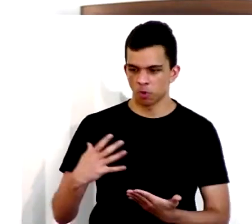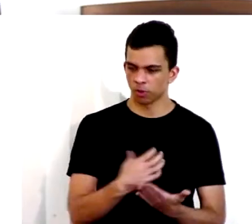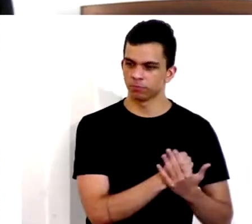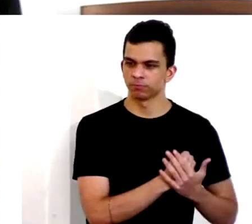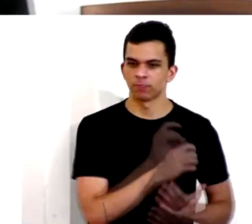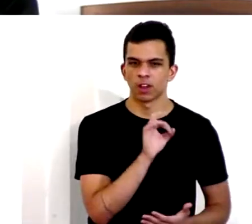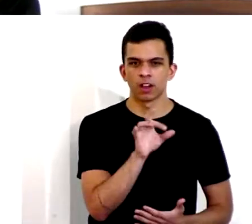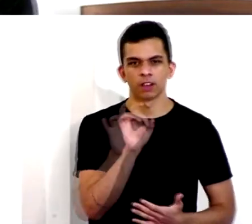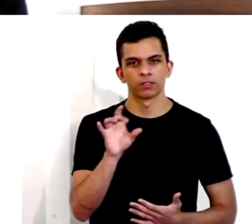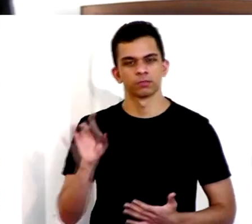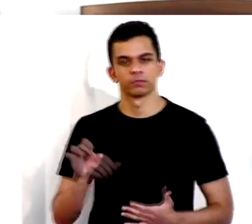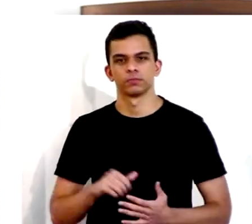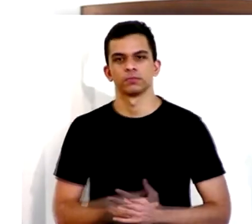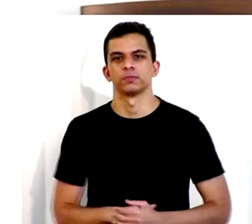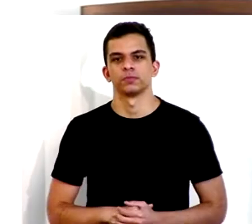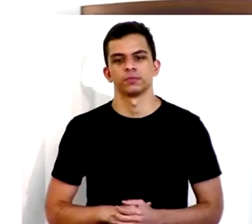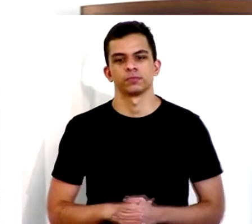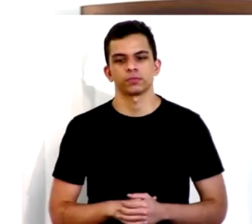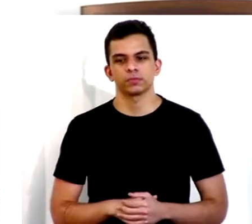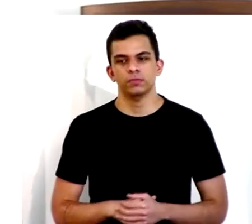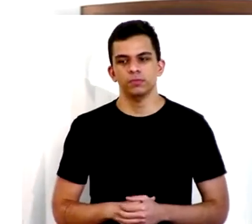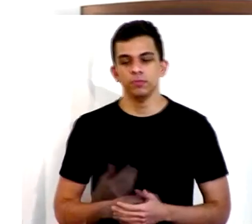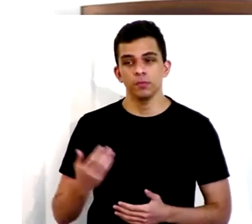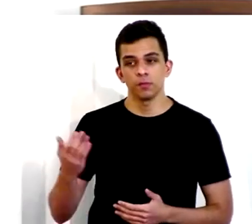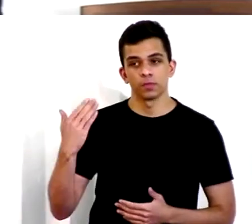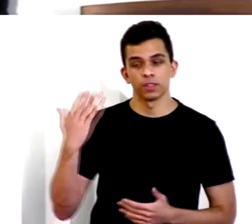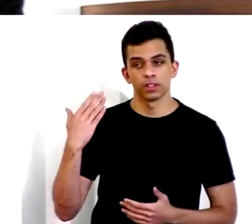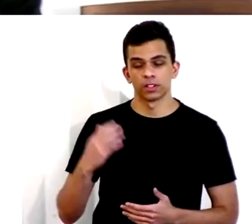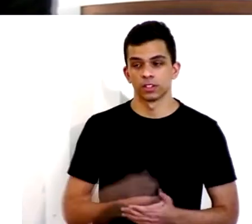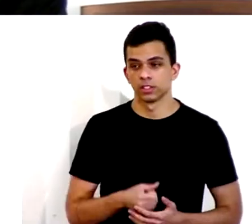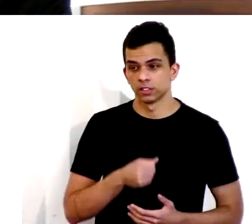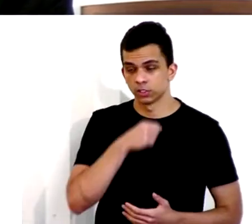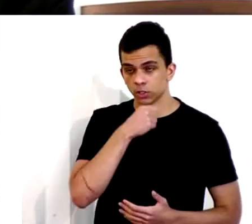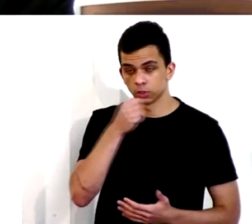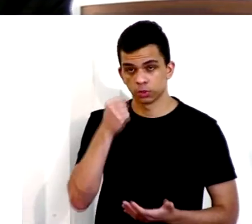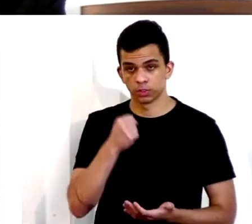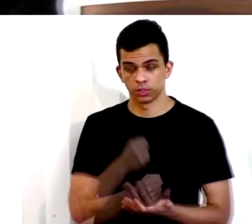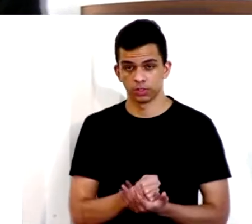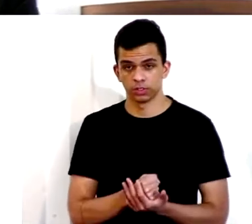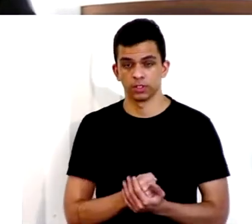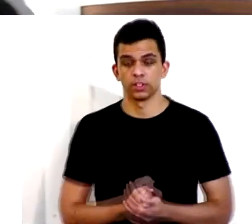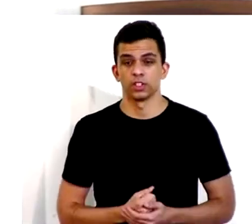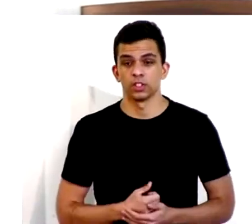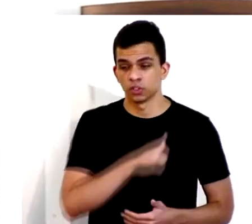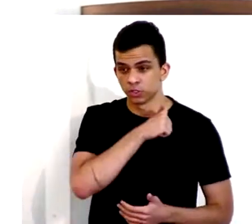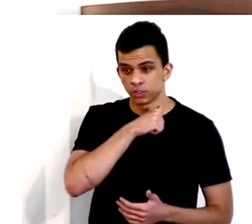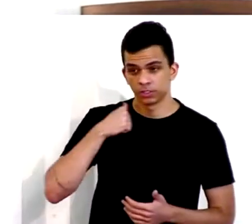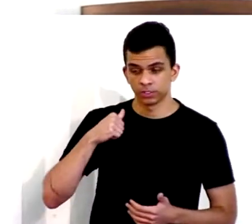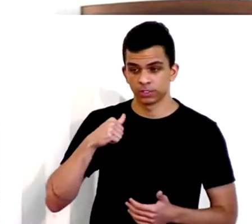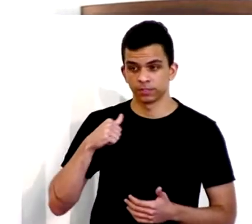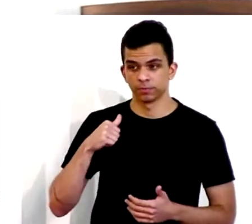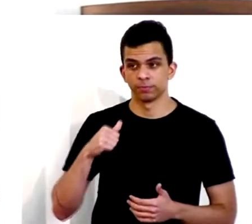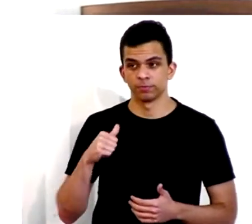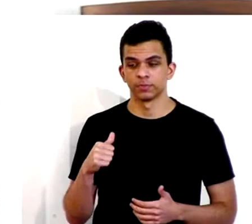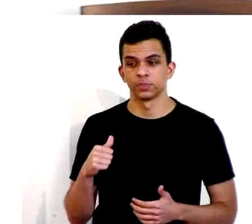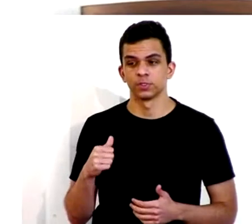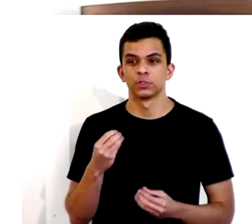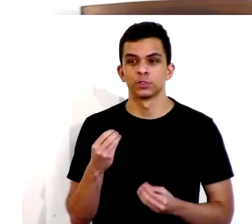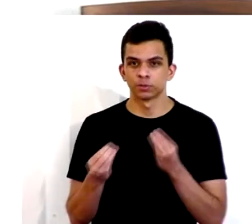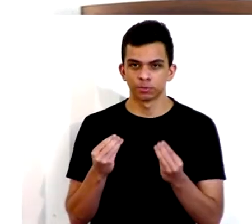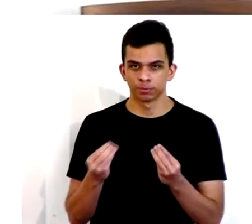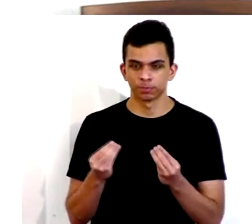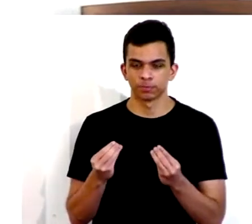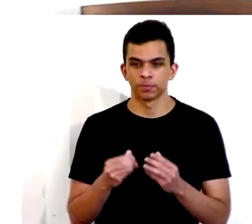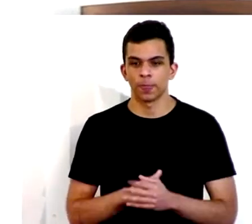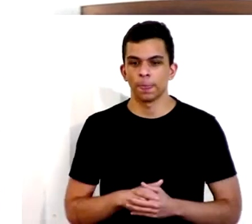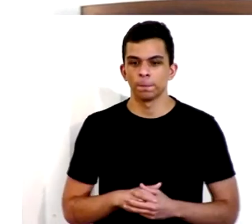Quando no Antigo Testamento os sacrifícios eram feitos, e eram feitos de forma correta, esses sacrifícios eram recebidos diante